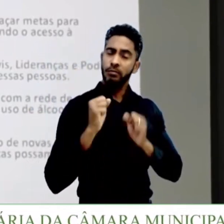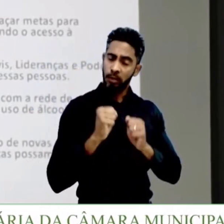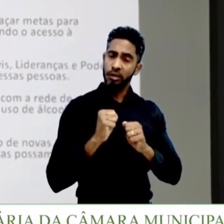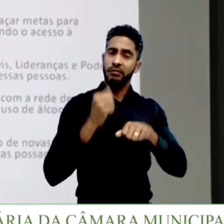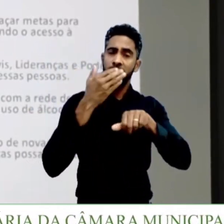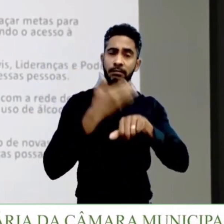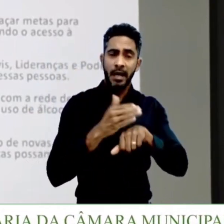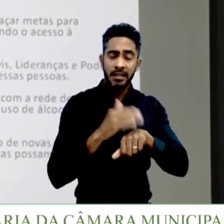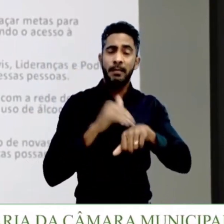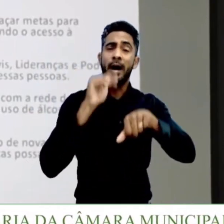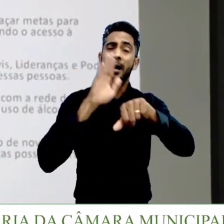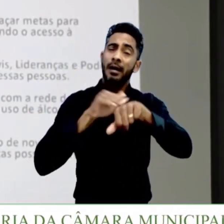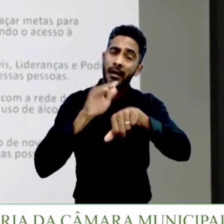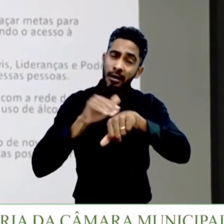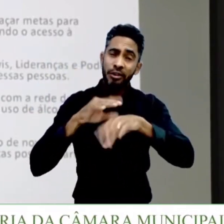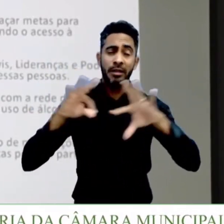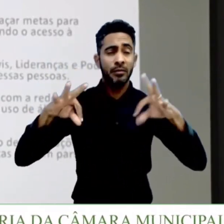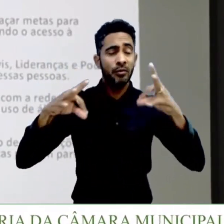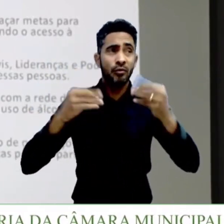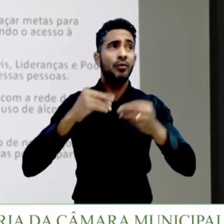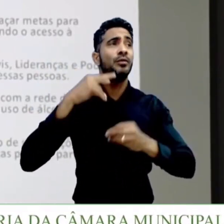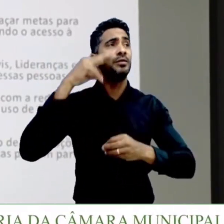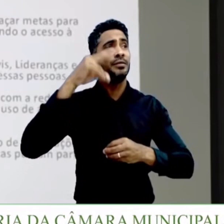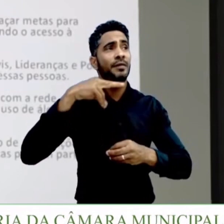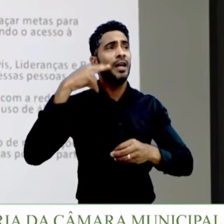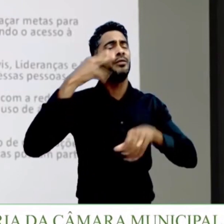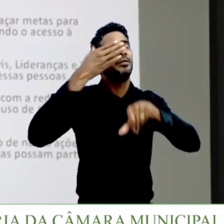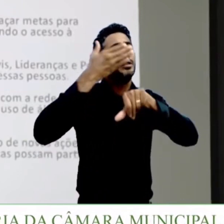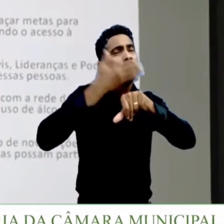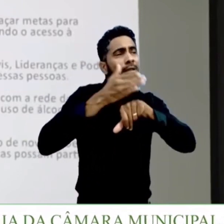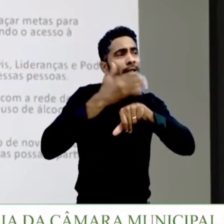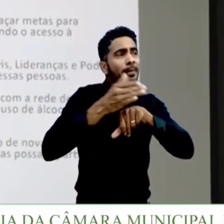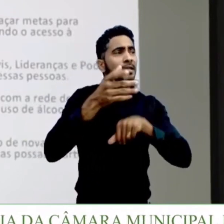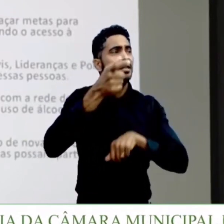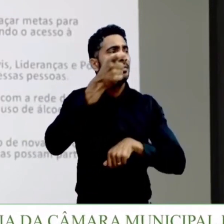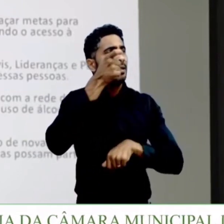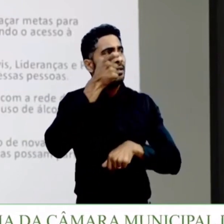eu conclamo a todos os vereadores que participem.